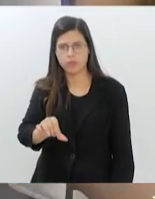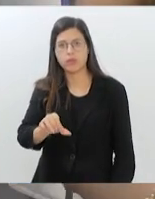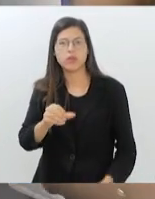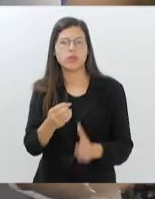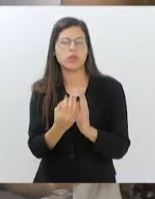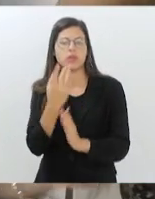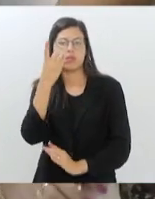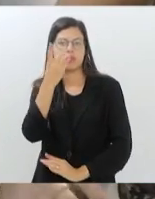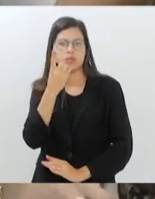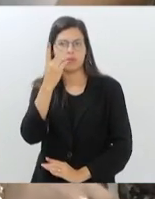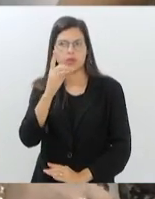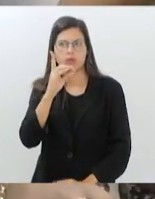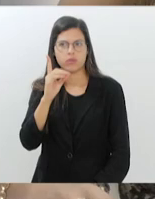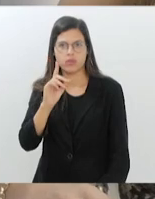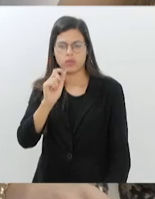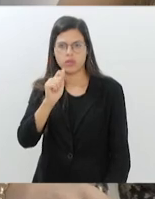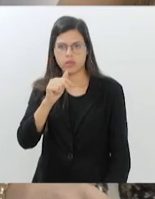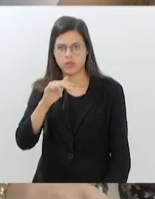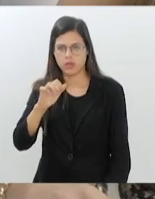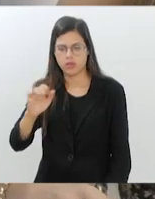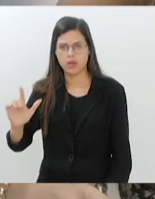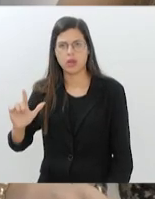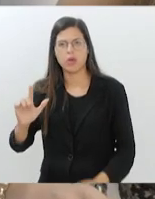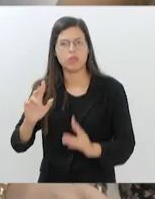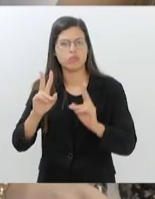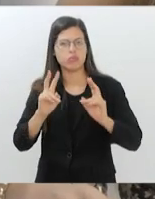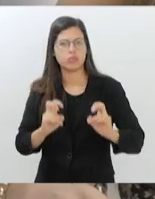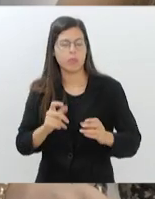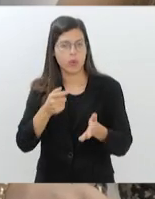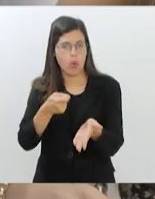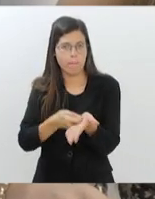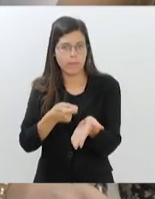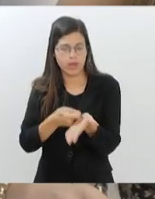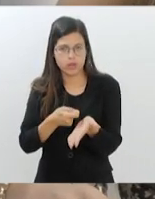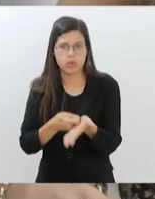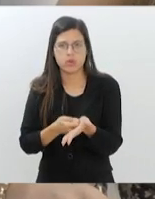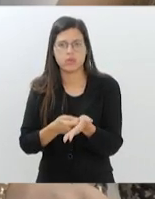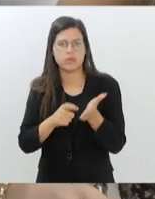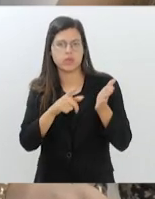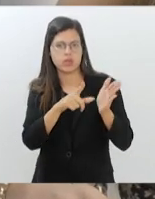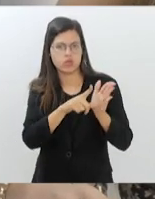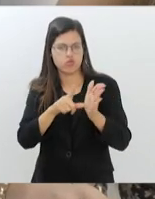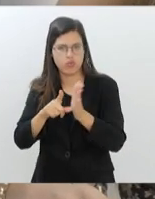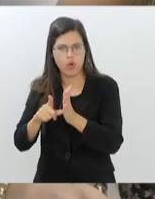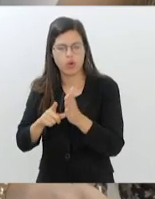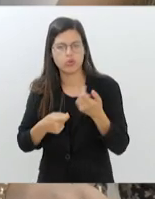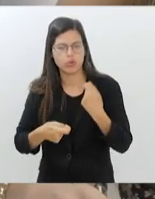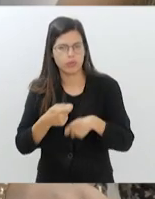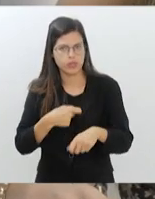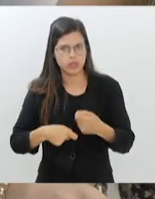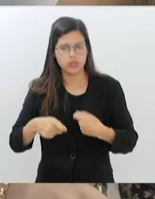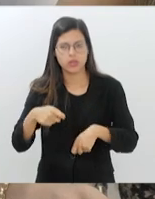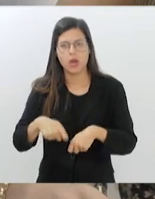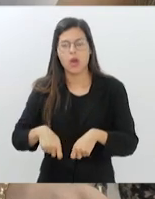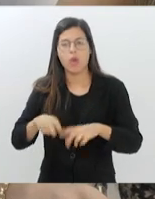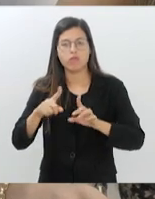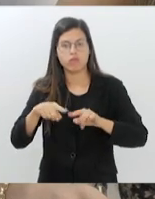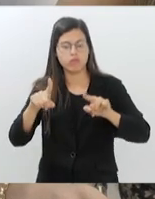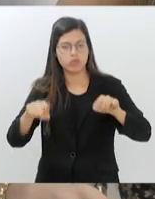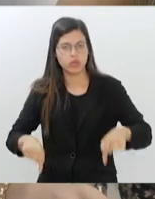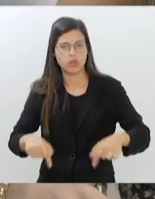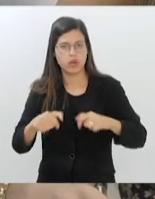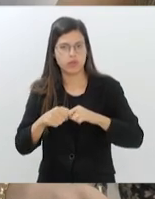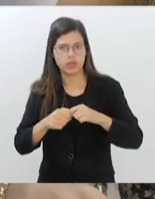autoria do deputado Daniel librelon que dispõe sobre a obrigatoriedade dos estabelecimentos comerciais que mantenham funcionários exercendo a